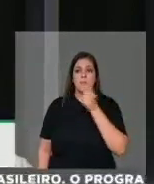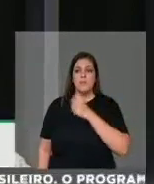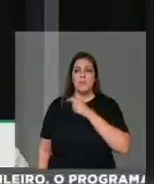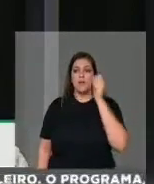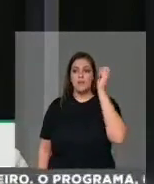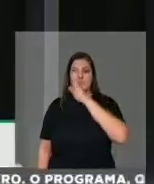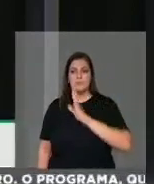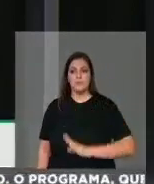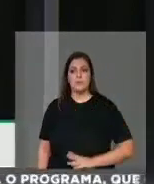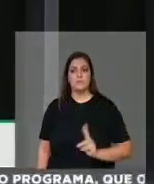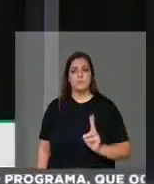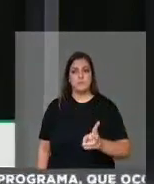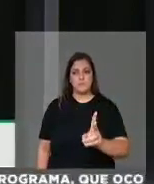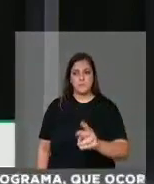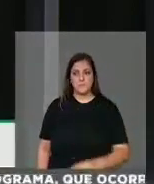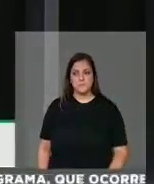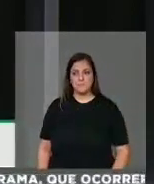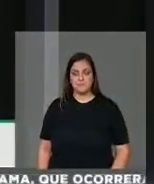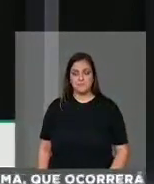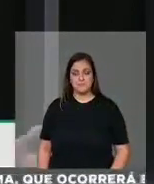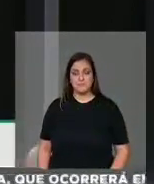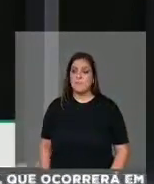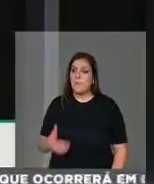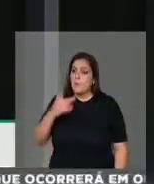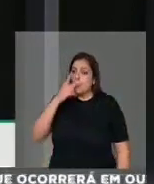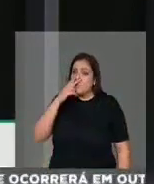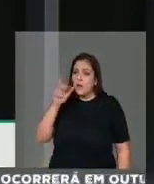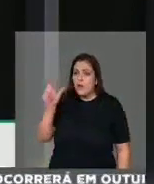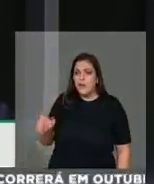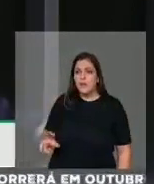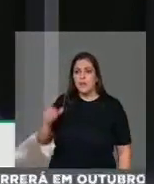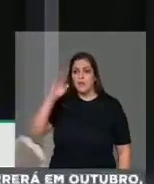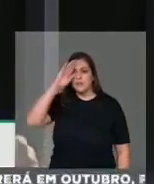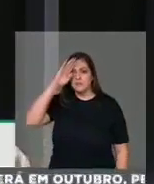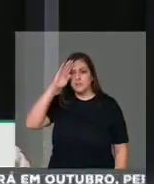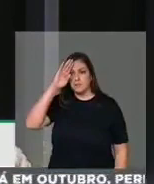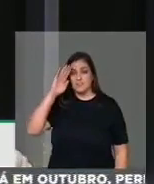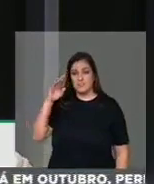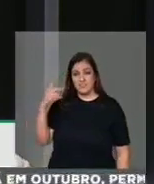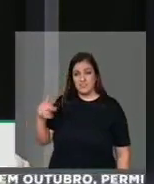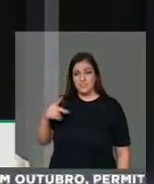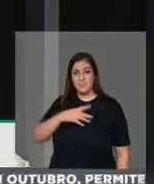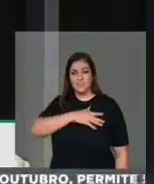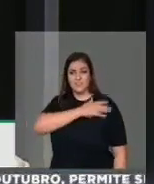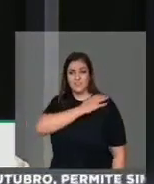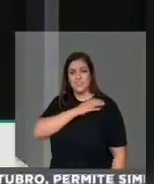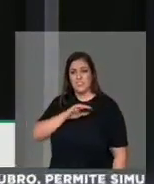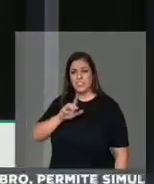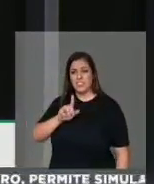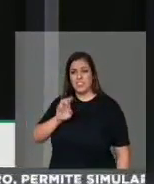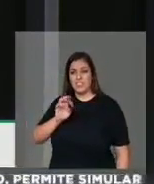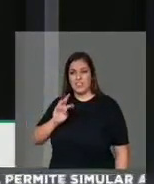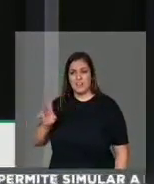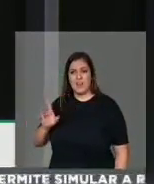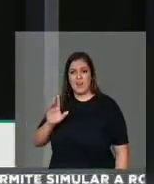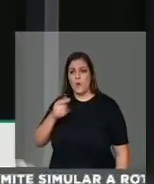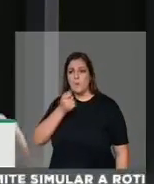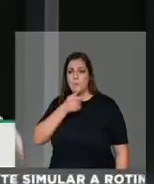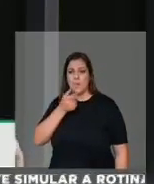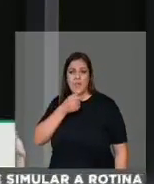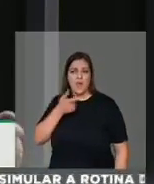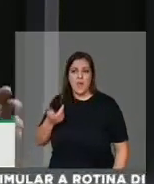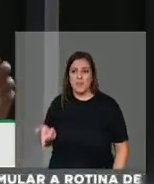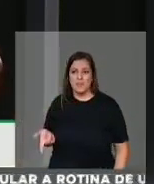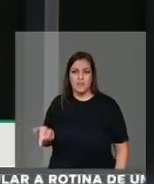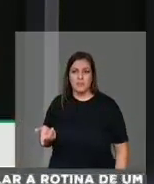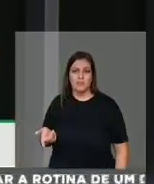que o general Vilas Boas tinha já uma piada pronta, faltava só divulgar para o mundo, como